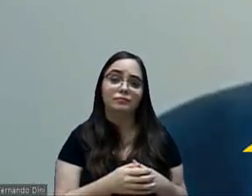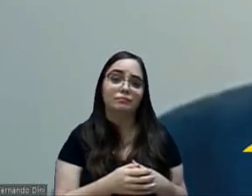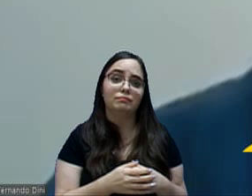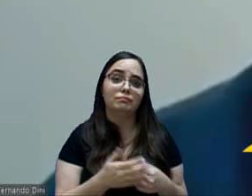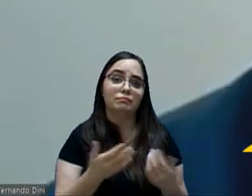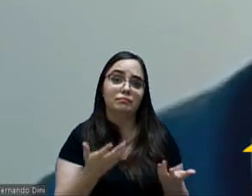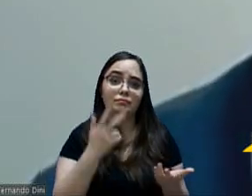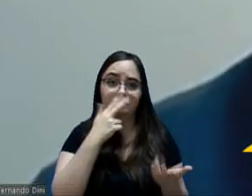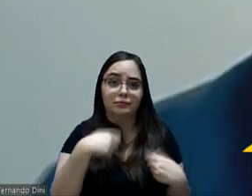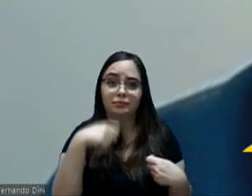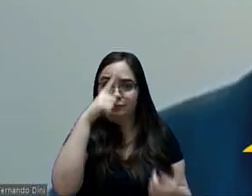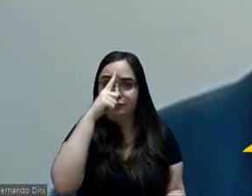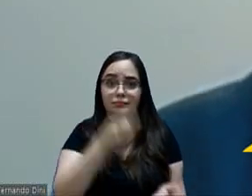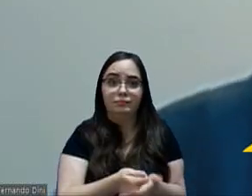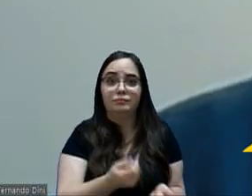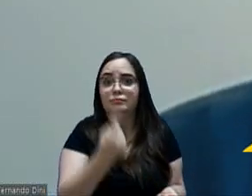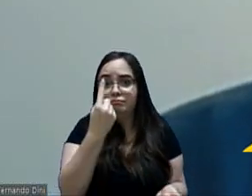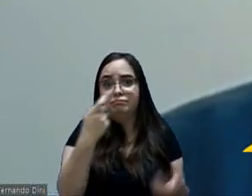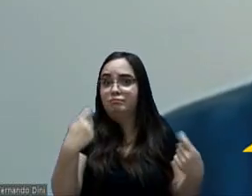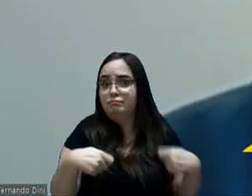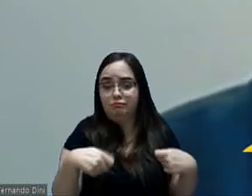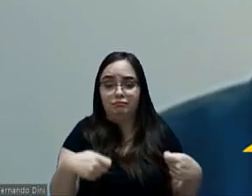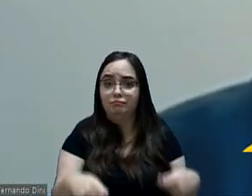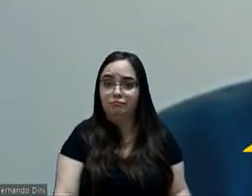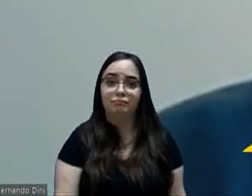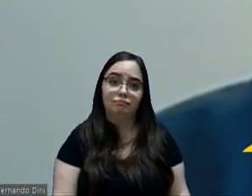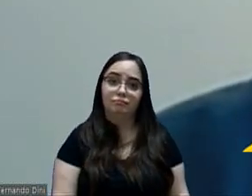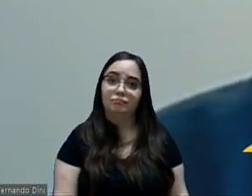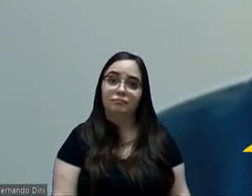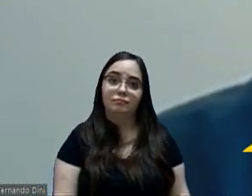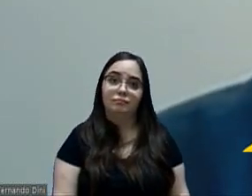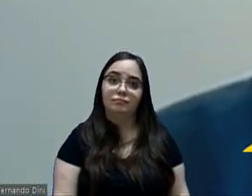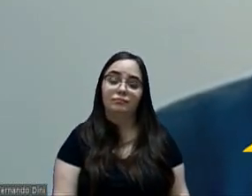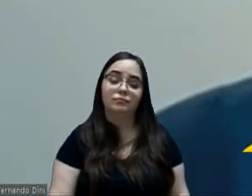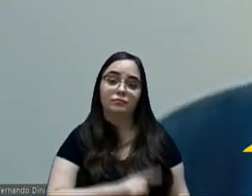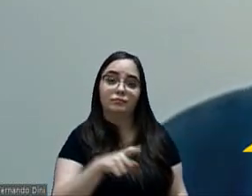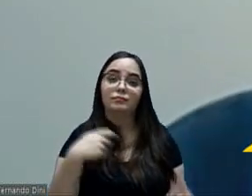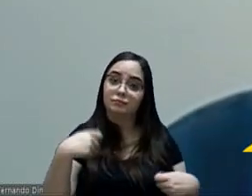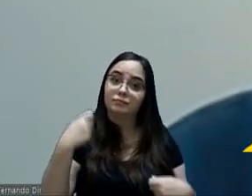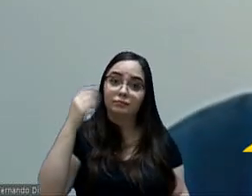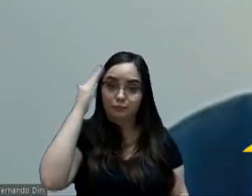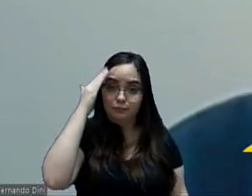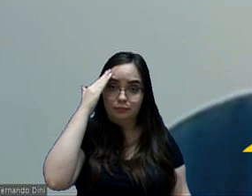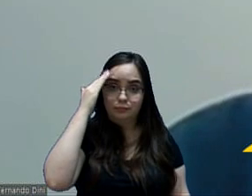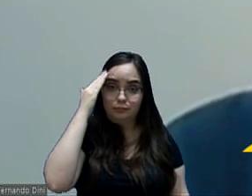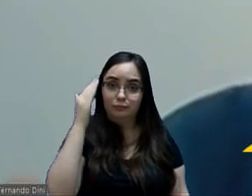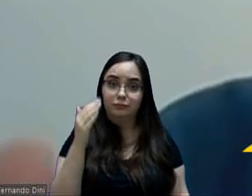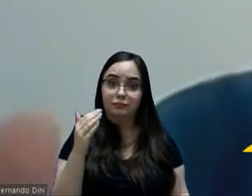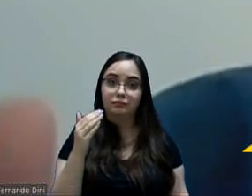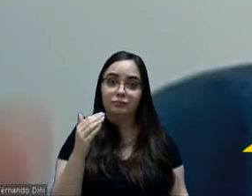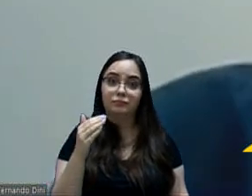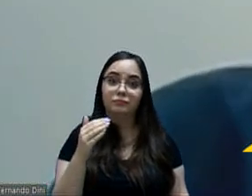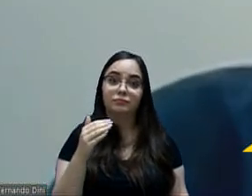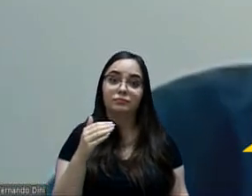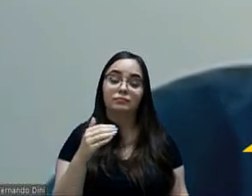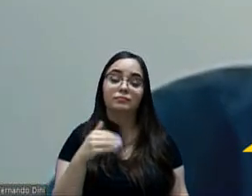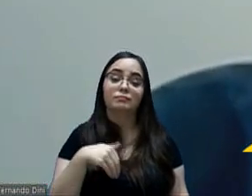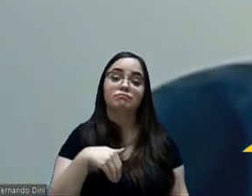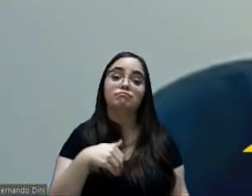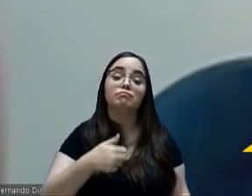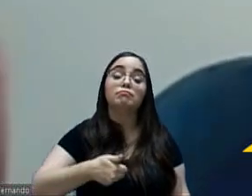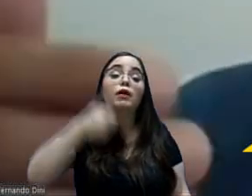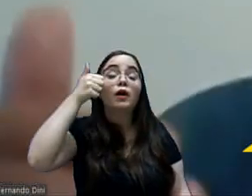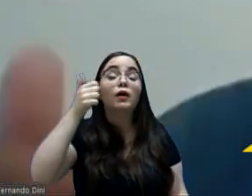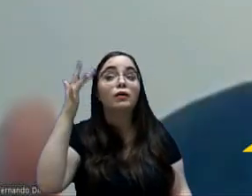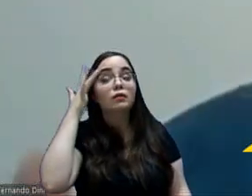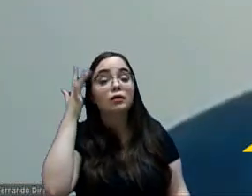de Sofia. Nós precisamos imediatamente saber o que é mais prudente